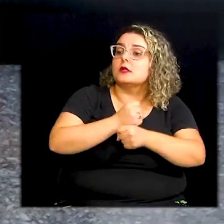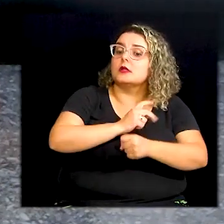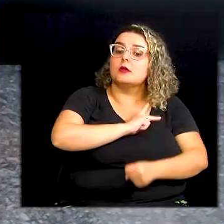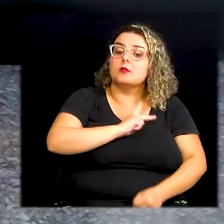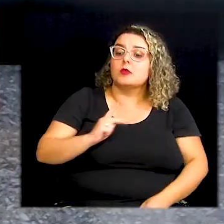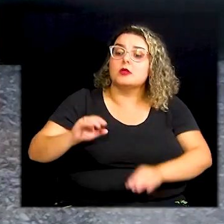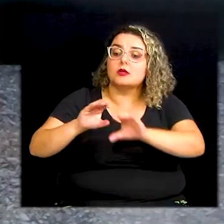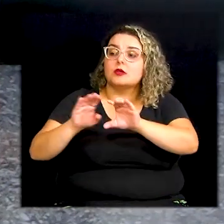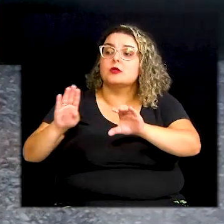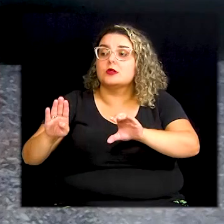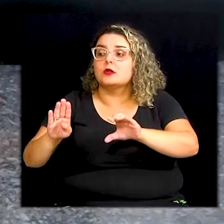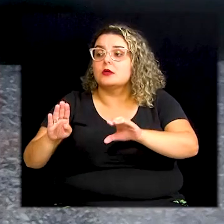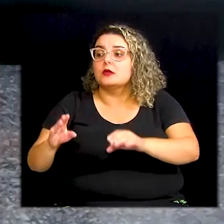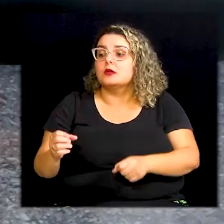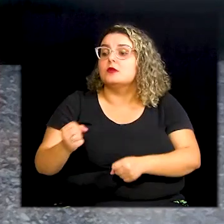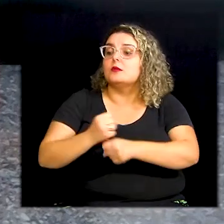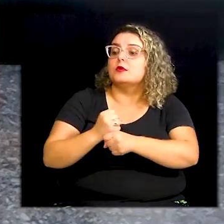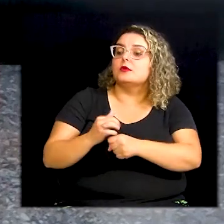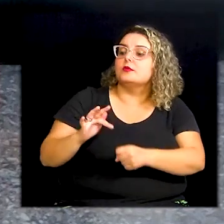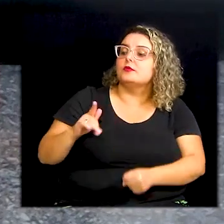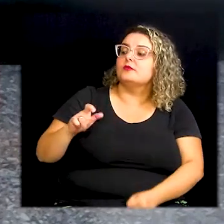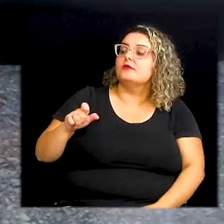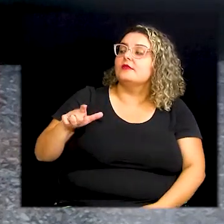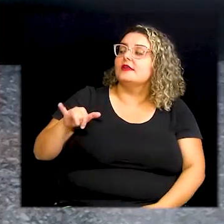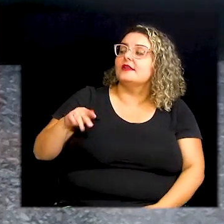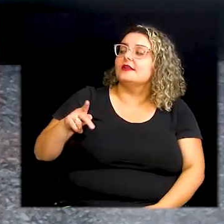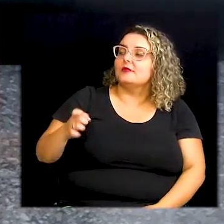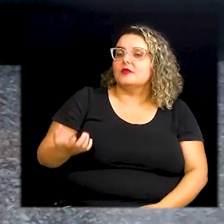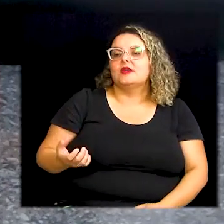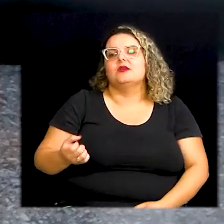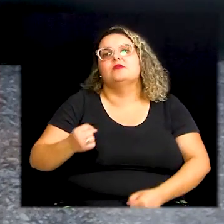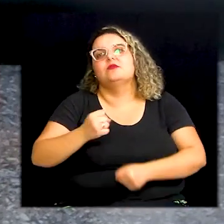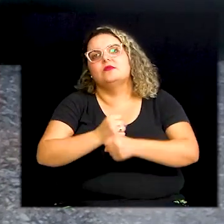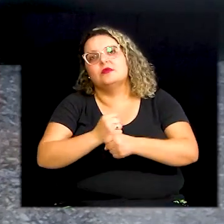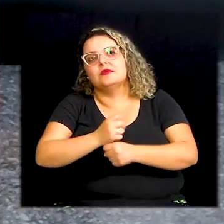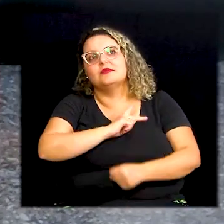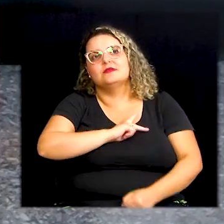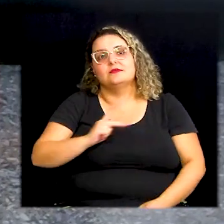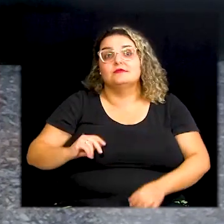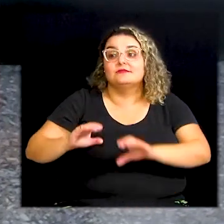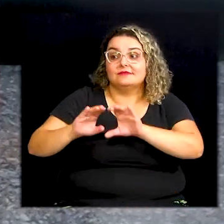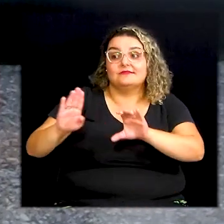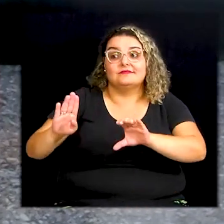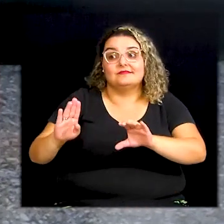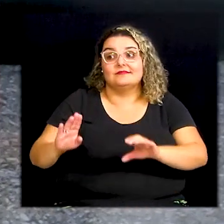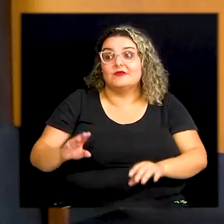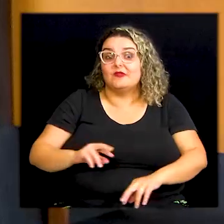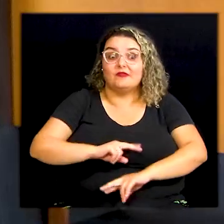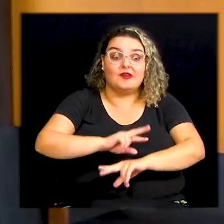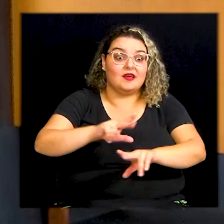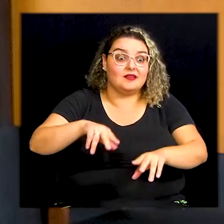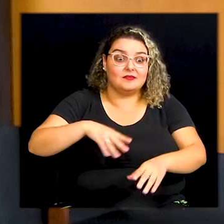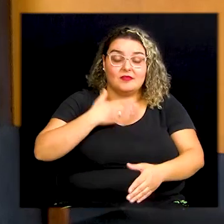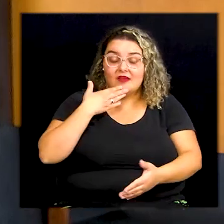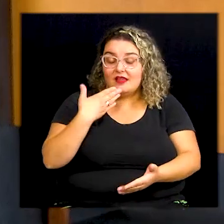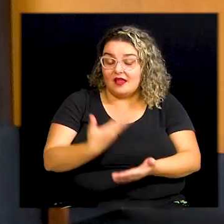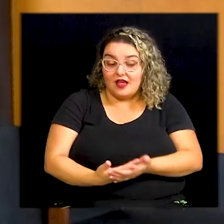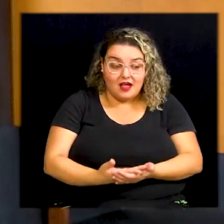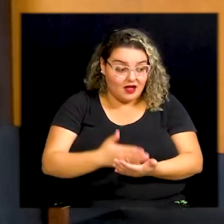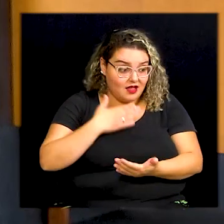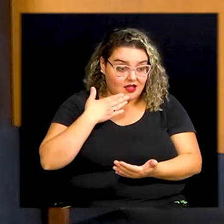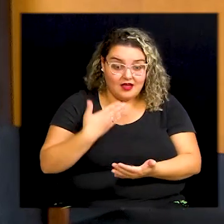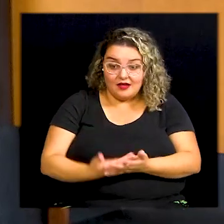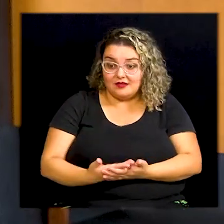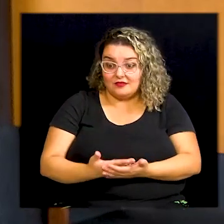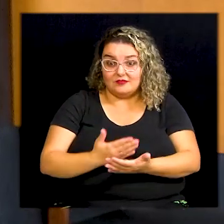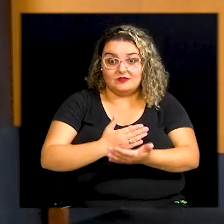na Série B e o ano do Felipe Amaral? Cara, o ano da Ponte na Série B foi de muitas surpresas, né? A gente